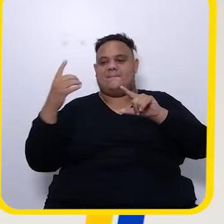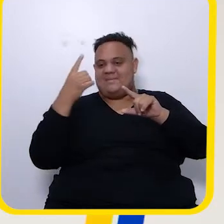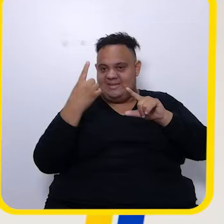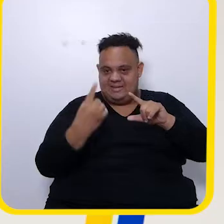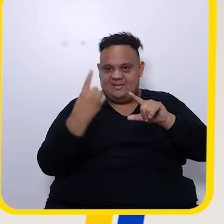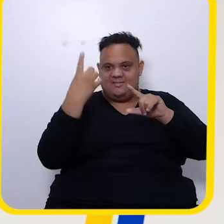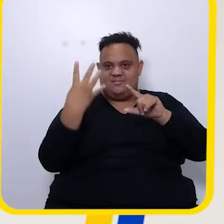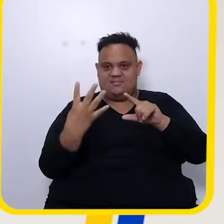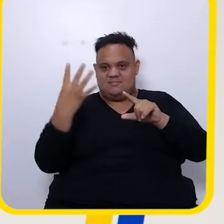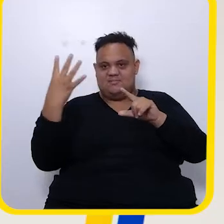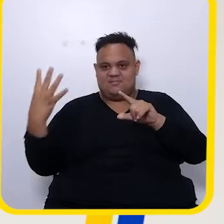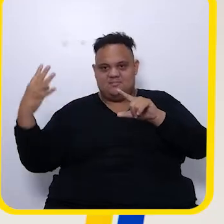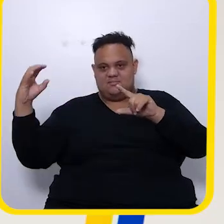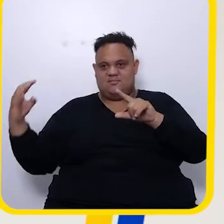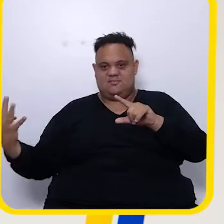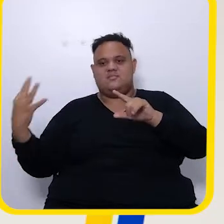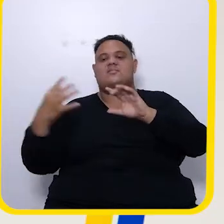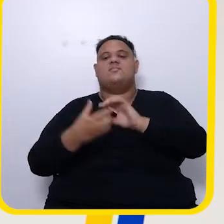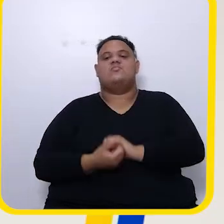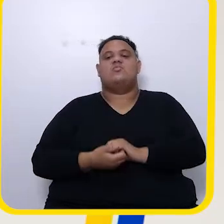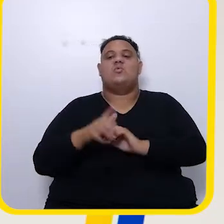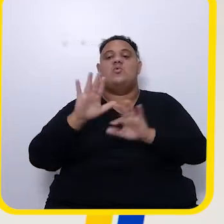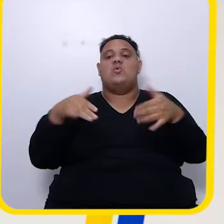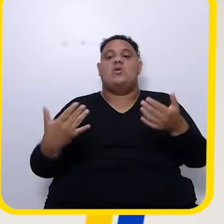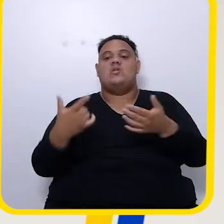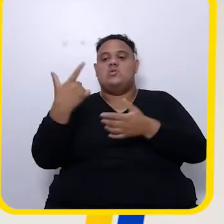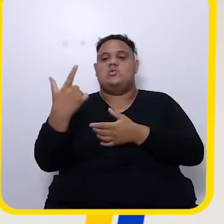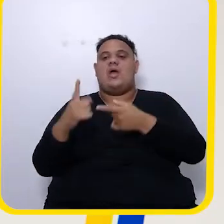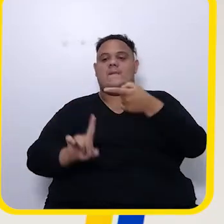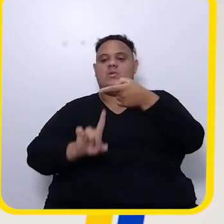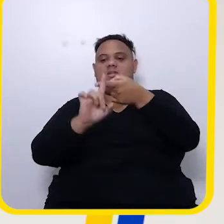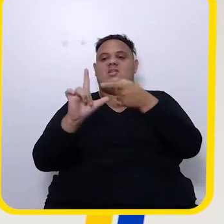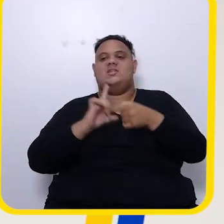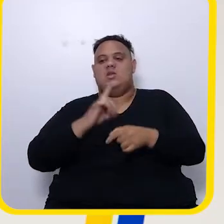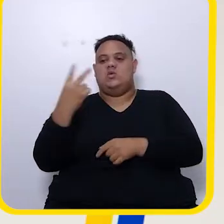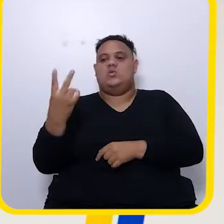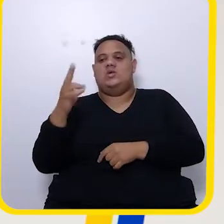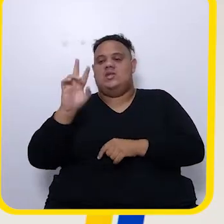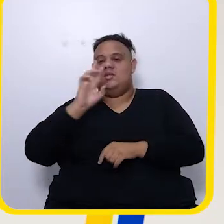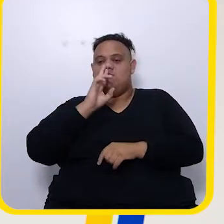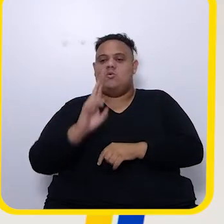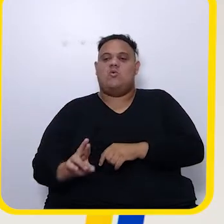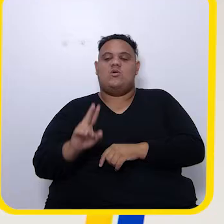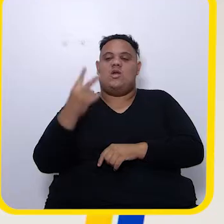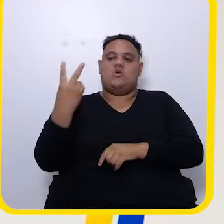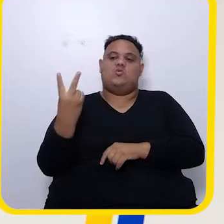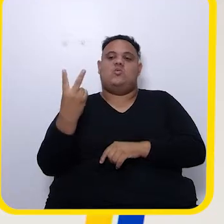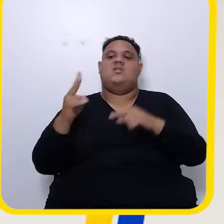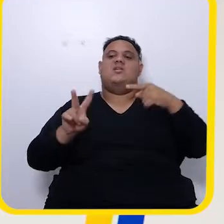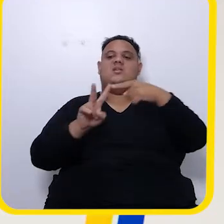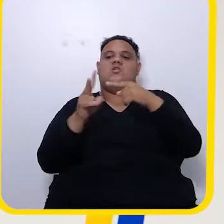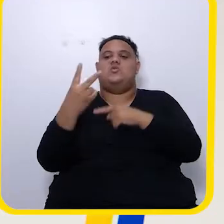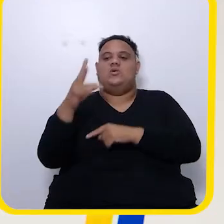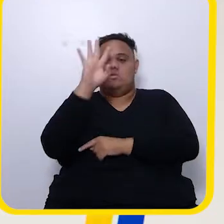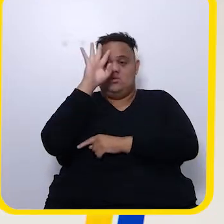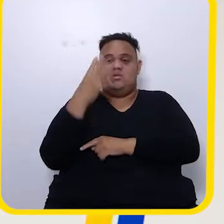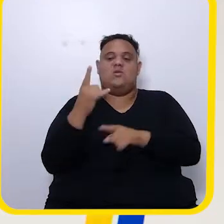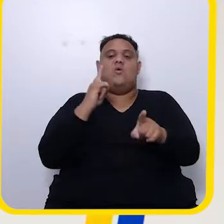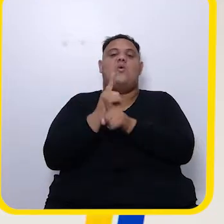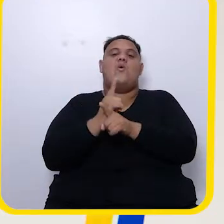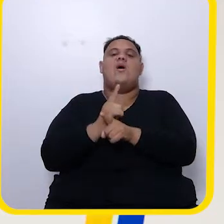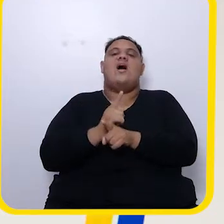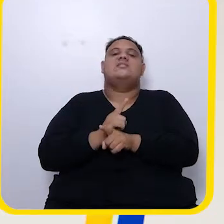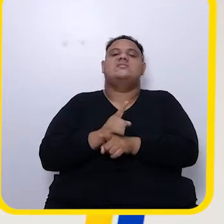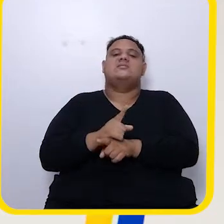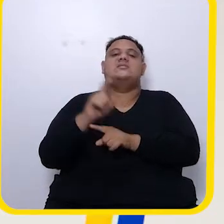um número positivo, eu tenho duas respostas, duas raízes, duas soluções que a gente encontra através da fórmula do